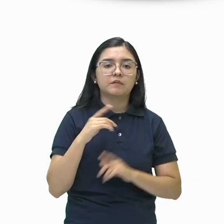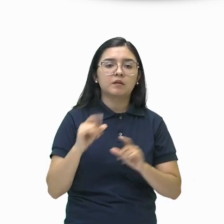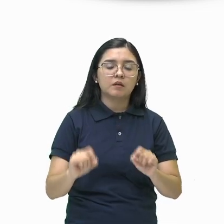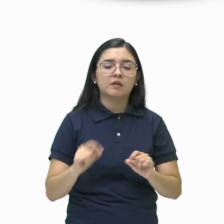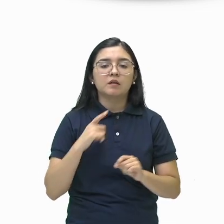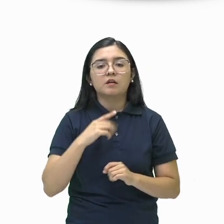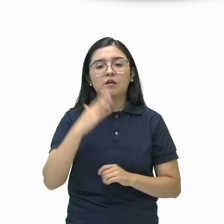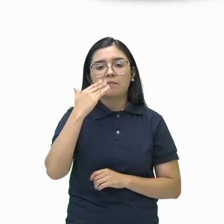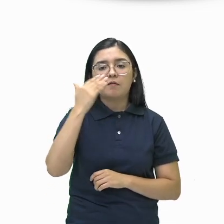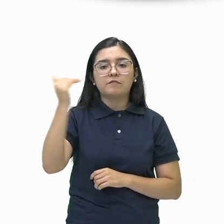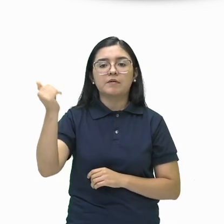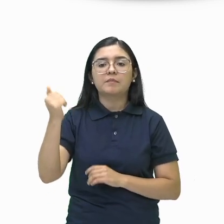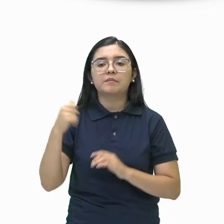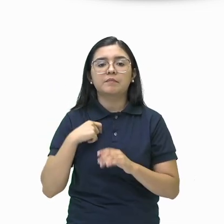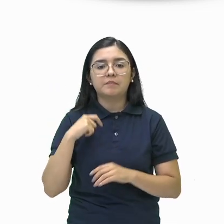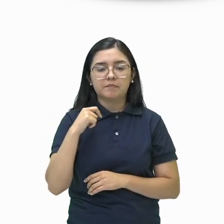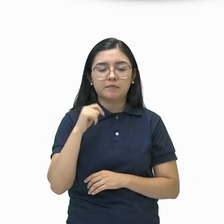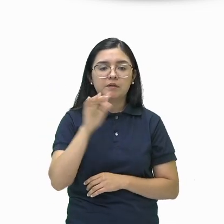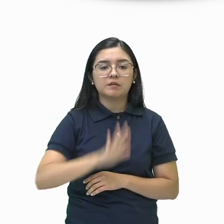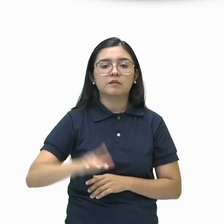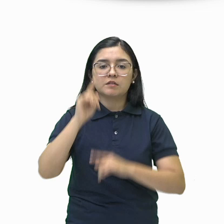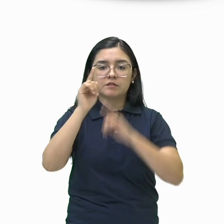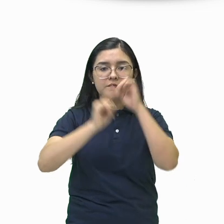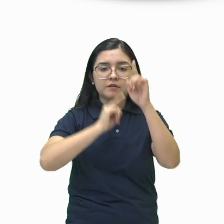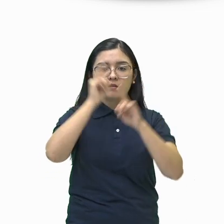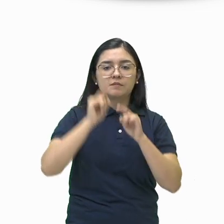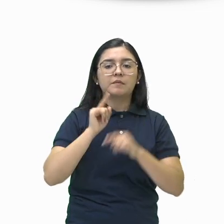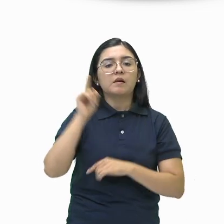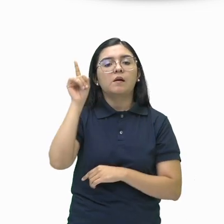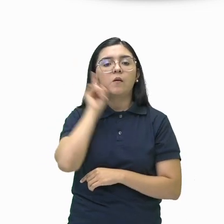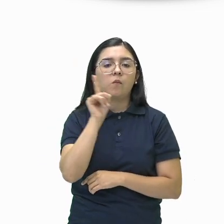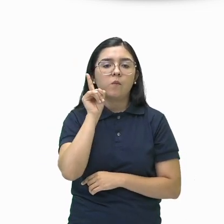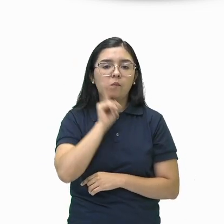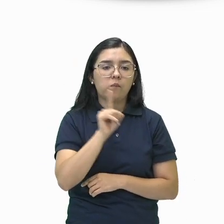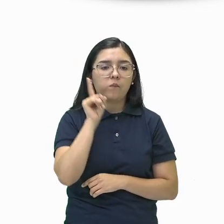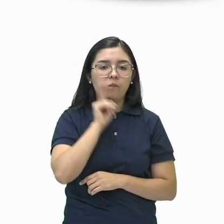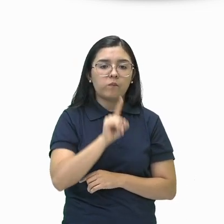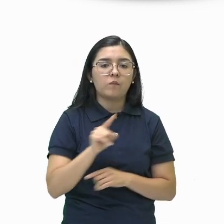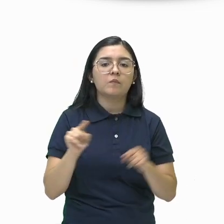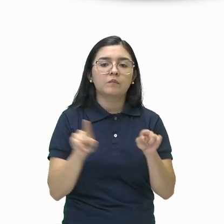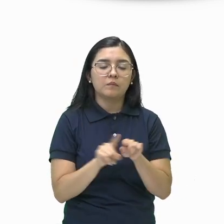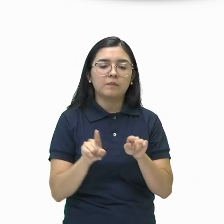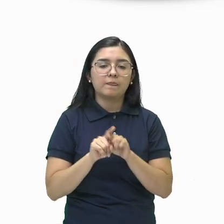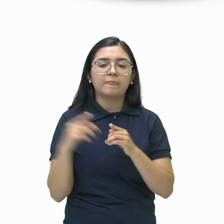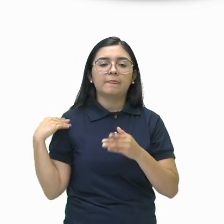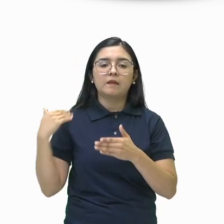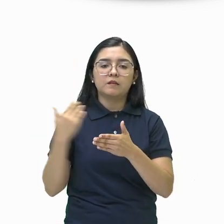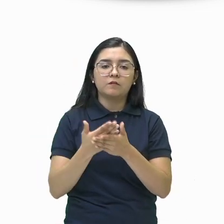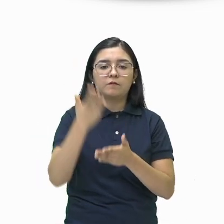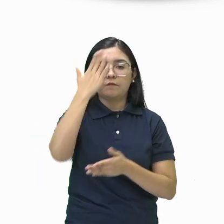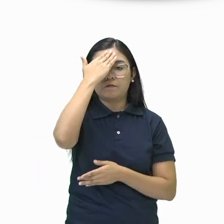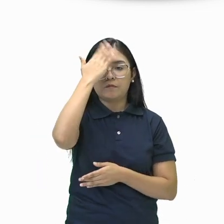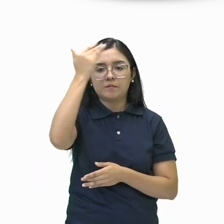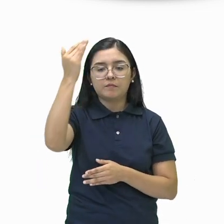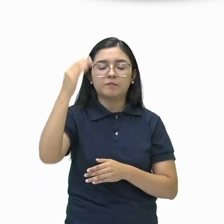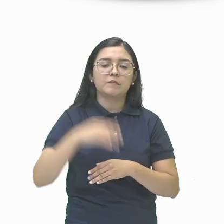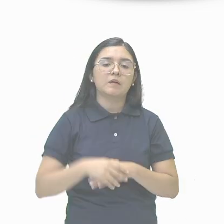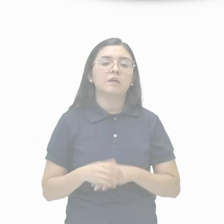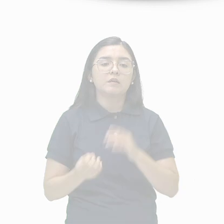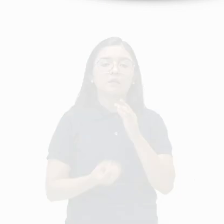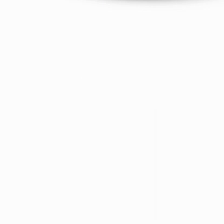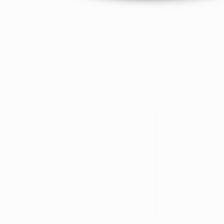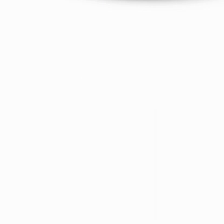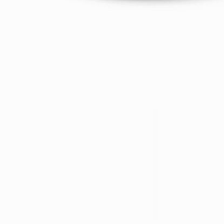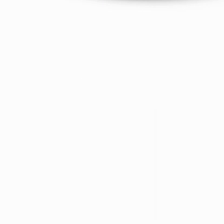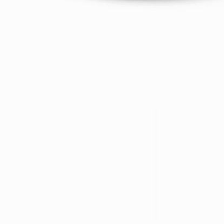da Fama Nacional das Inventoras lá nos Estados Unidos e ela é hoje conhecida como a mãe do